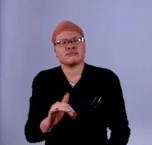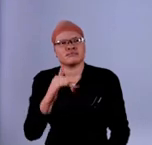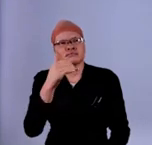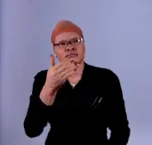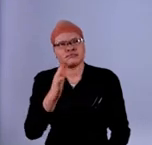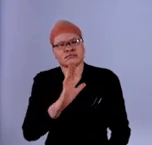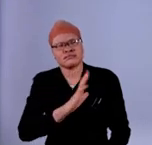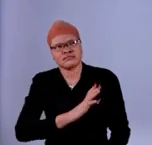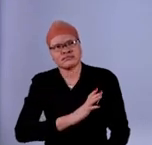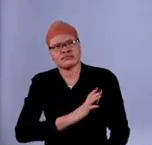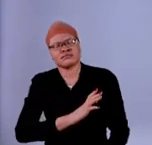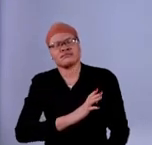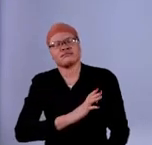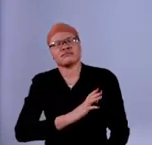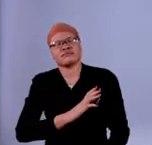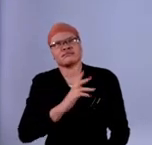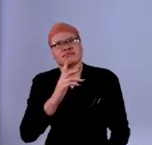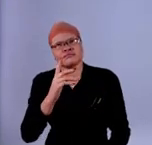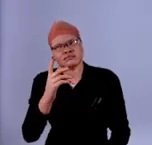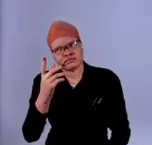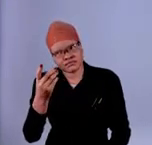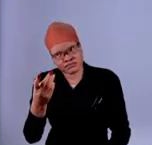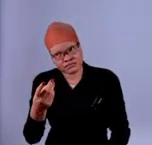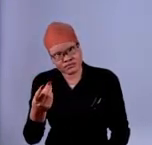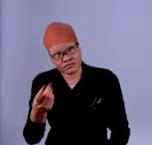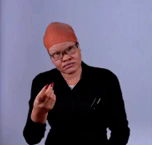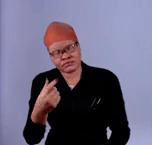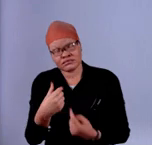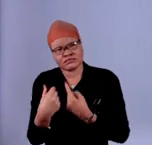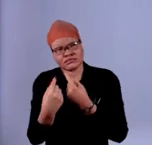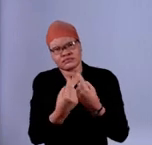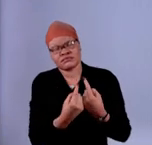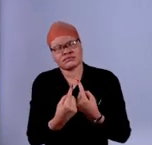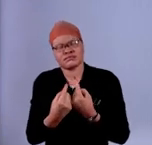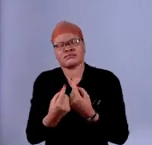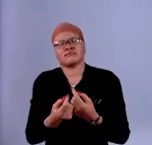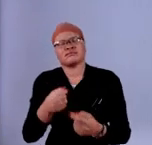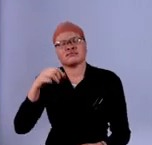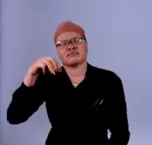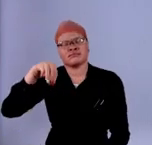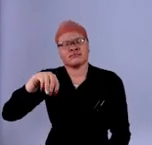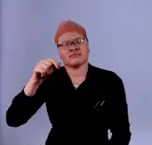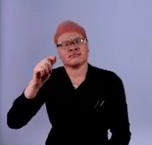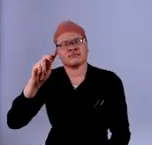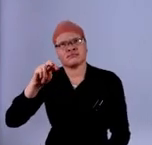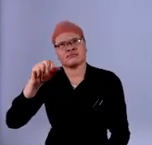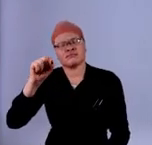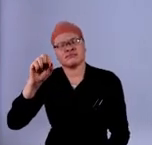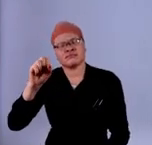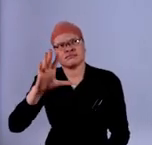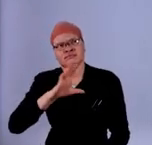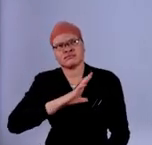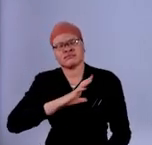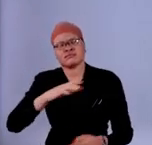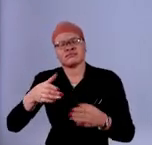a seguir vamos ter ainda mais um outro caso o mix Sony tem uma